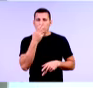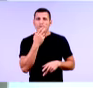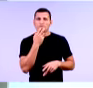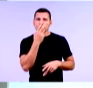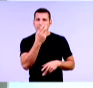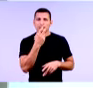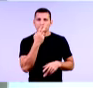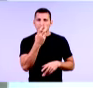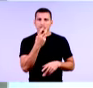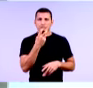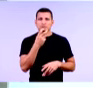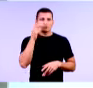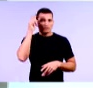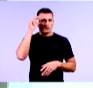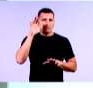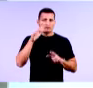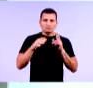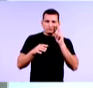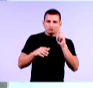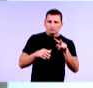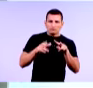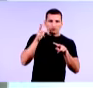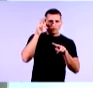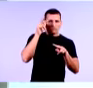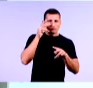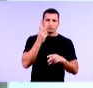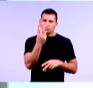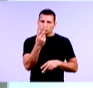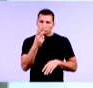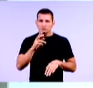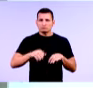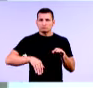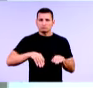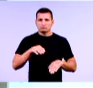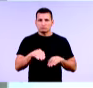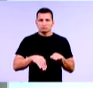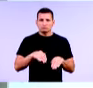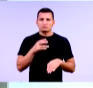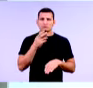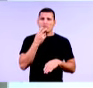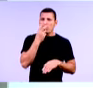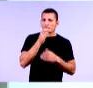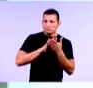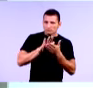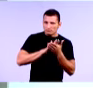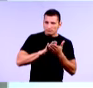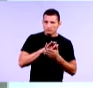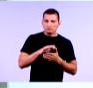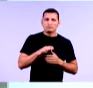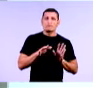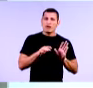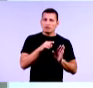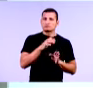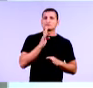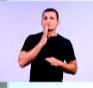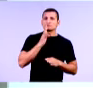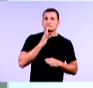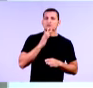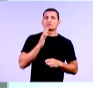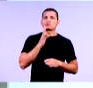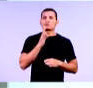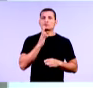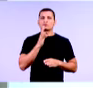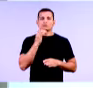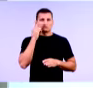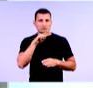se ele vê um cavalo só com 2 patas, ou sem relinchar, sem nada, mesmo assim ele vai conseguir reconhecer. Quer dizer, o nosso cérebro, ele